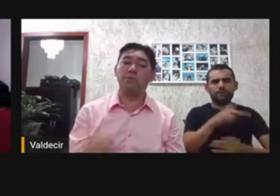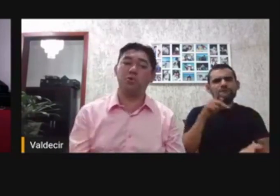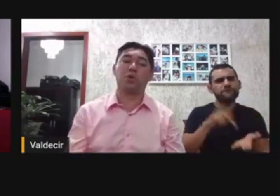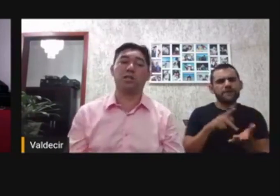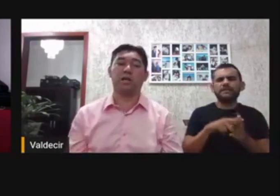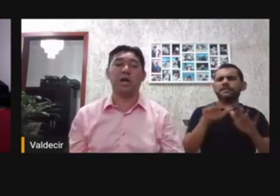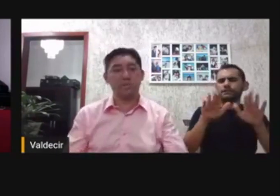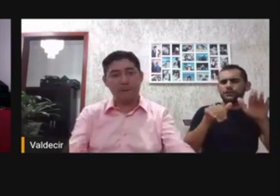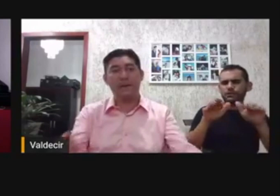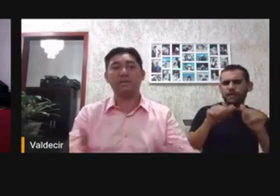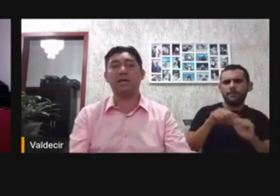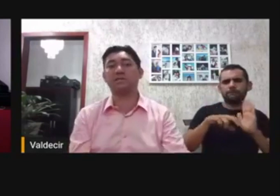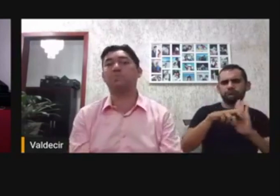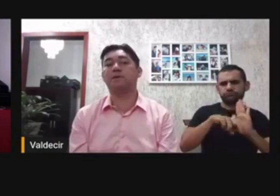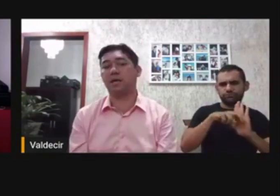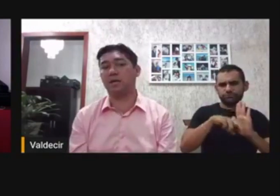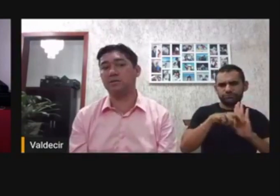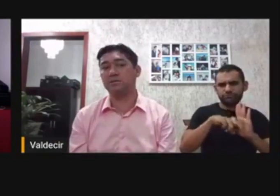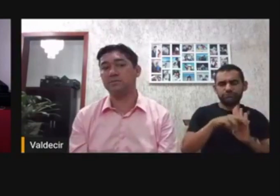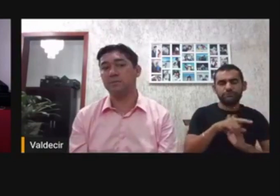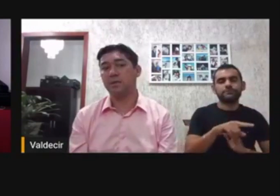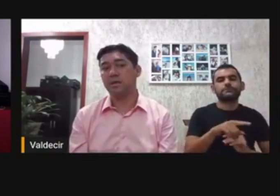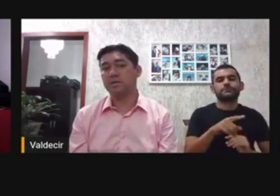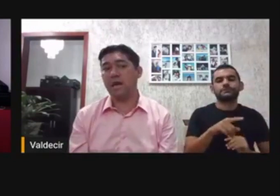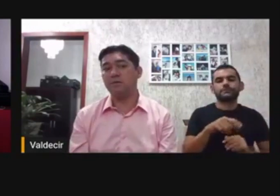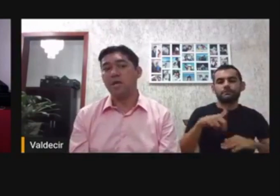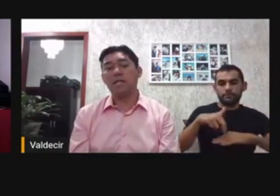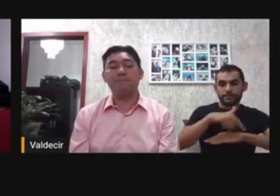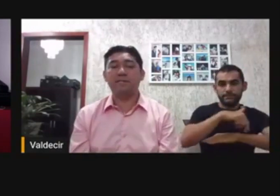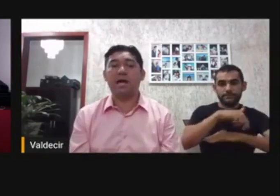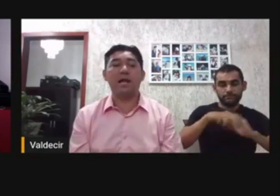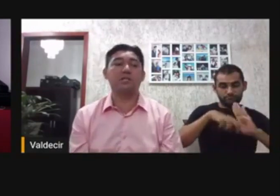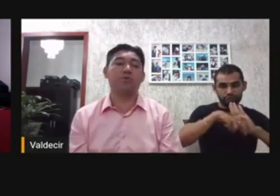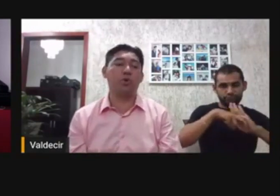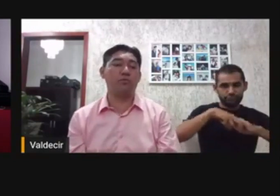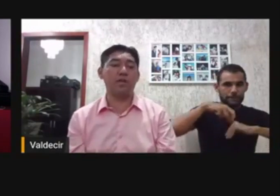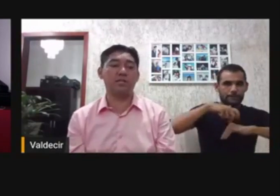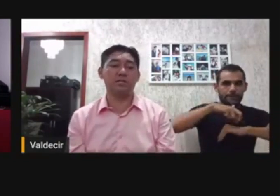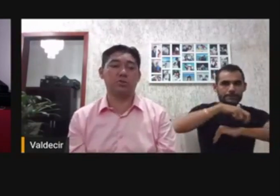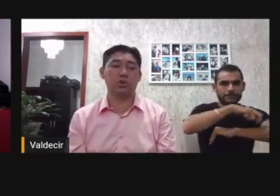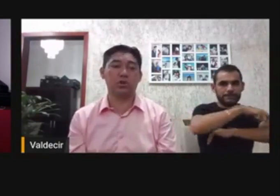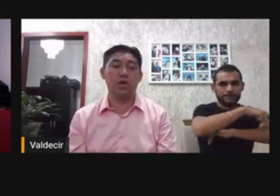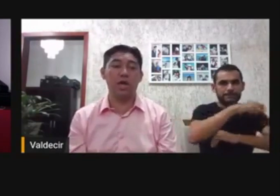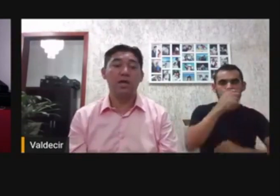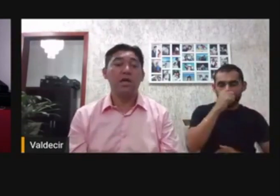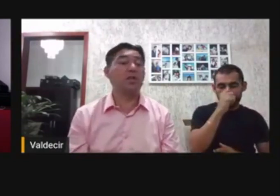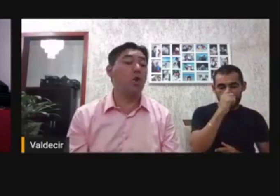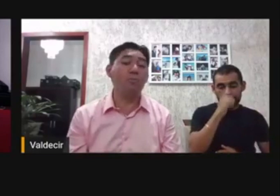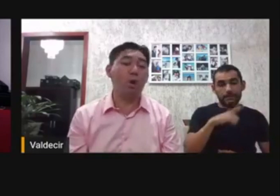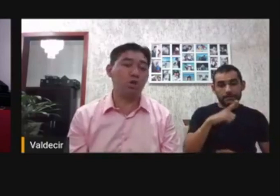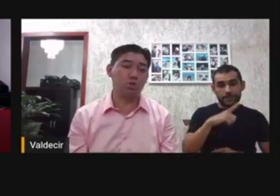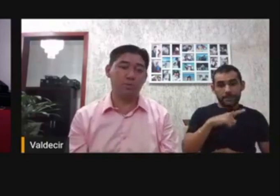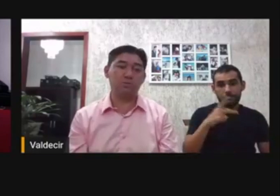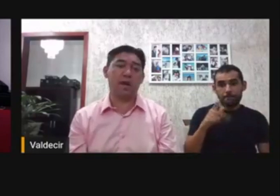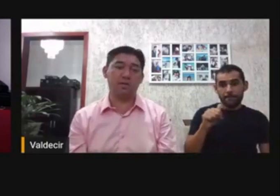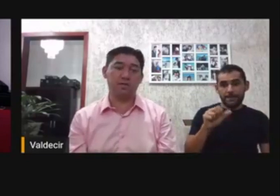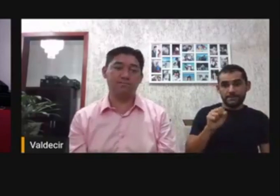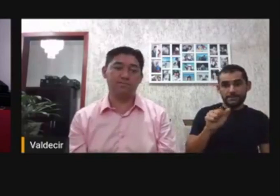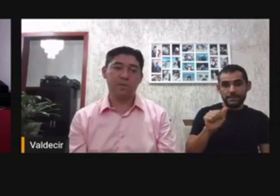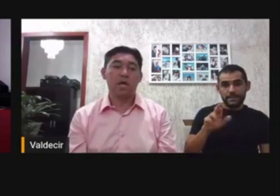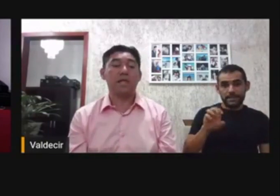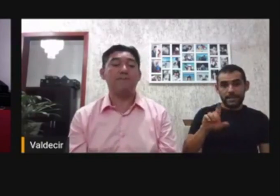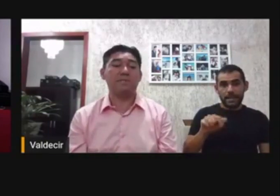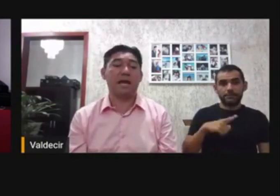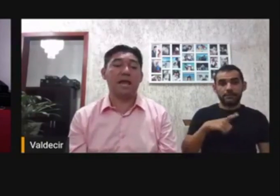realmente chamem um cadeirante para passar nessas passarelas. Sabe? Tem passarelas que foram feitas em São João del Rei que tem um poste no meio do